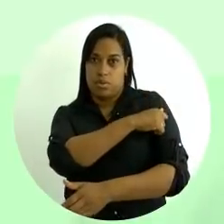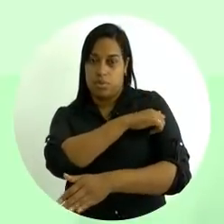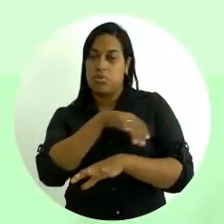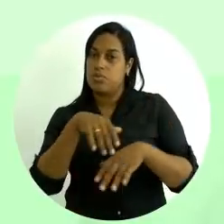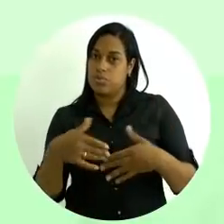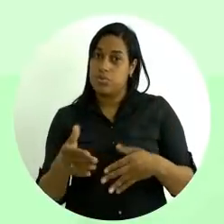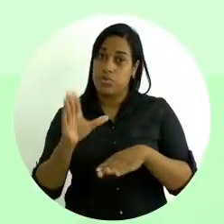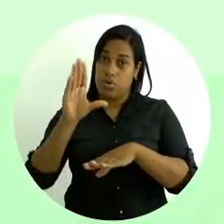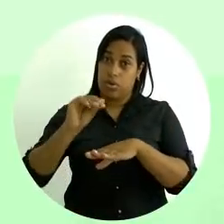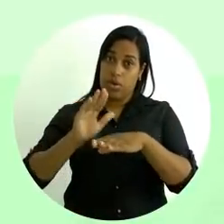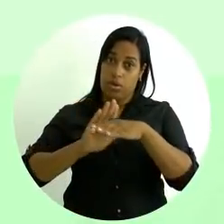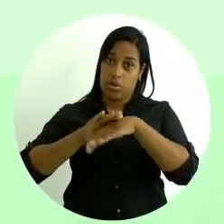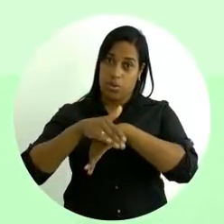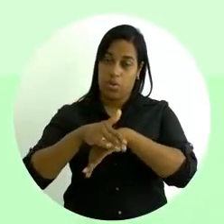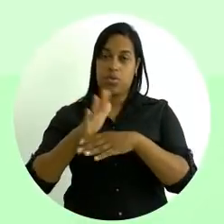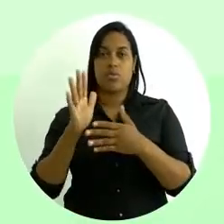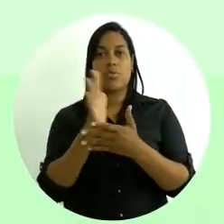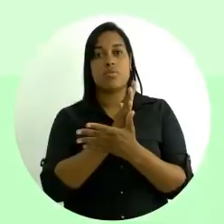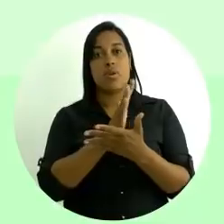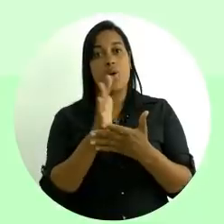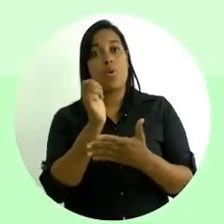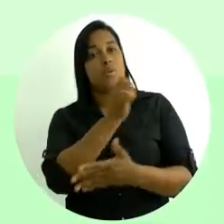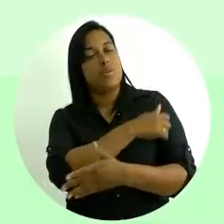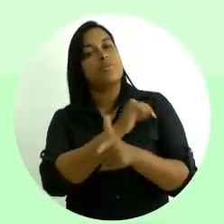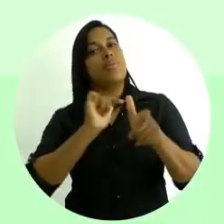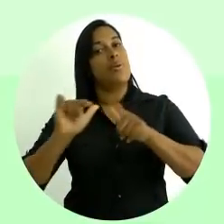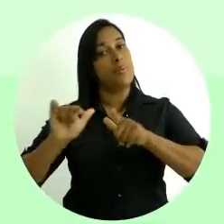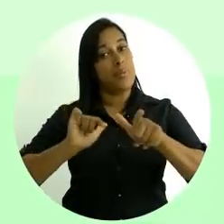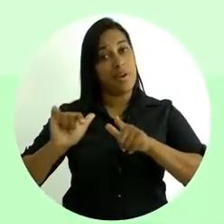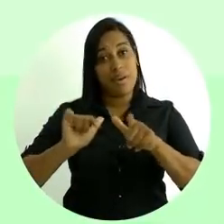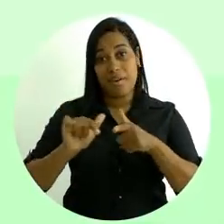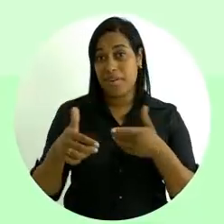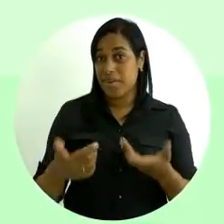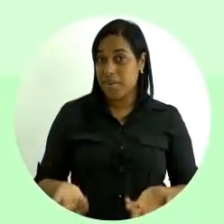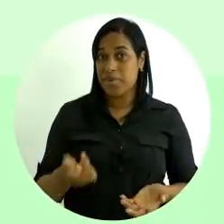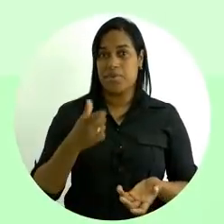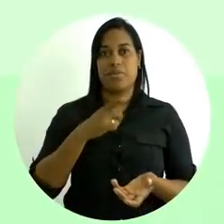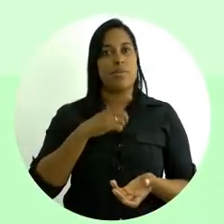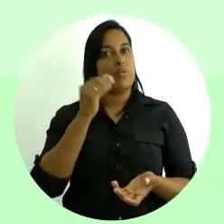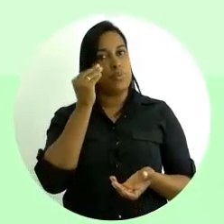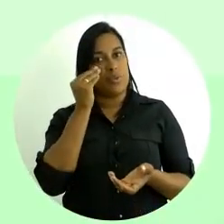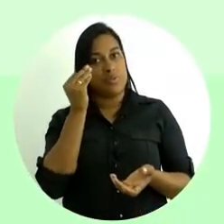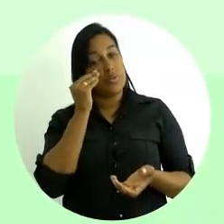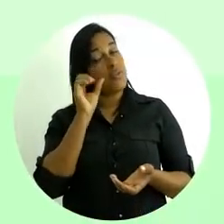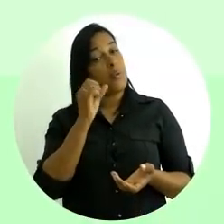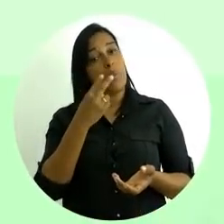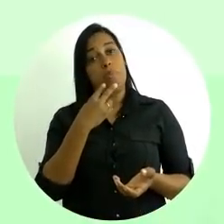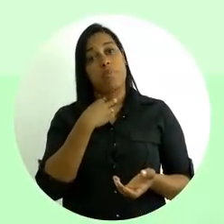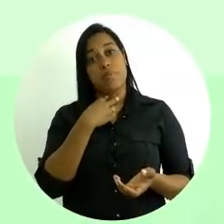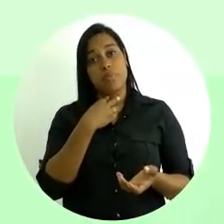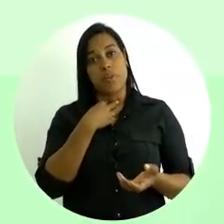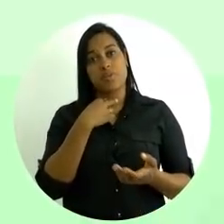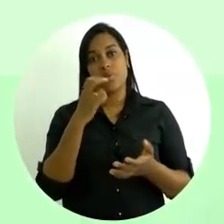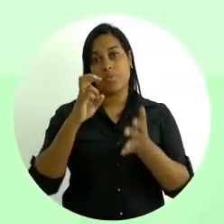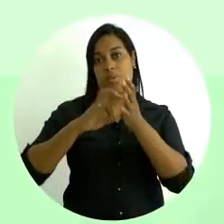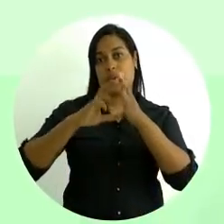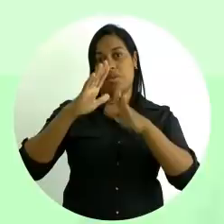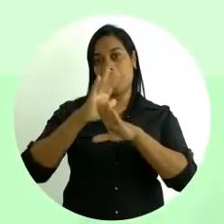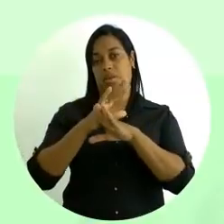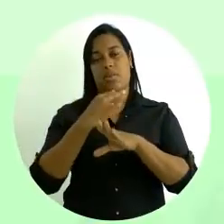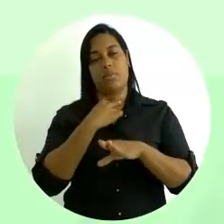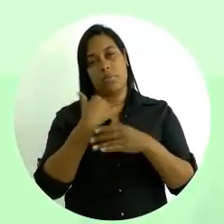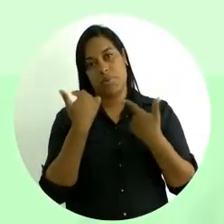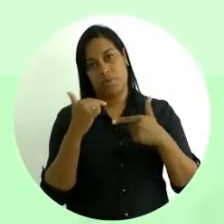seus alunos da noite, normalmente são alunos que trabalham, que têm uma especificidade ou têm uma ocupação